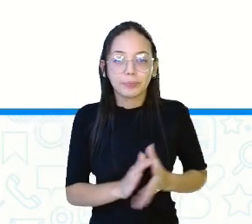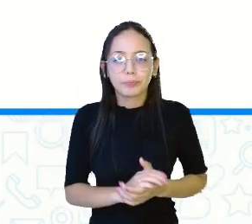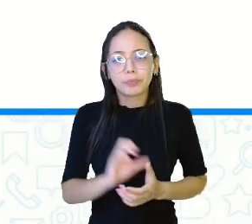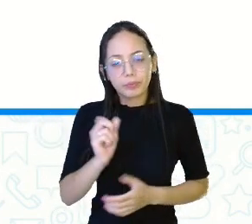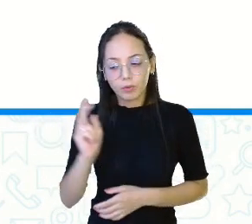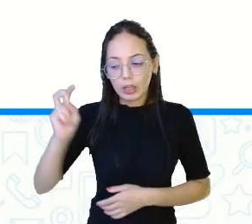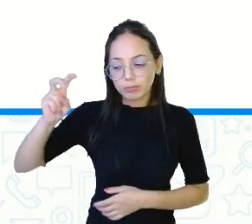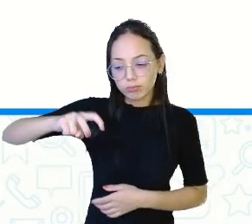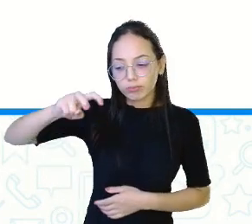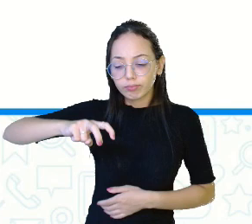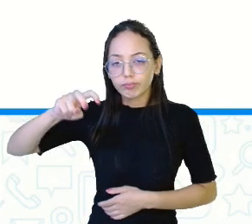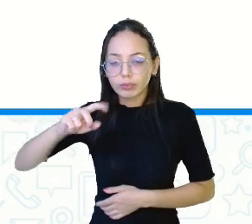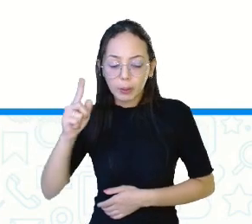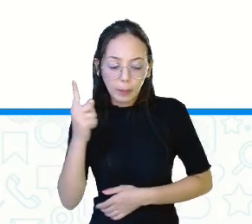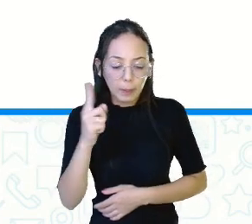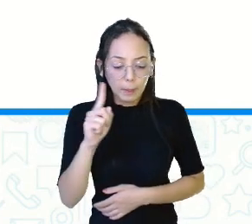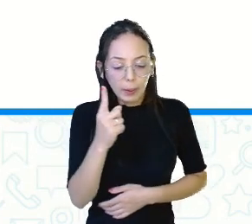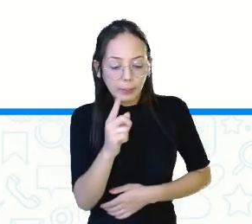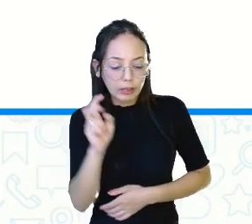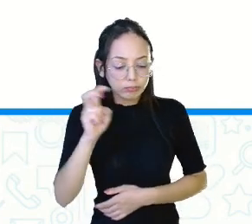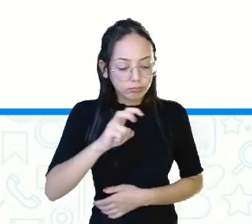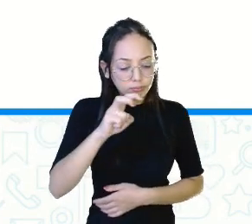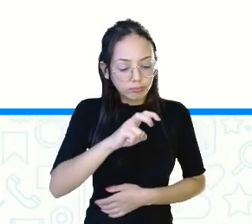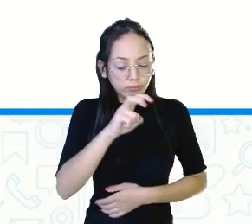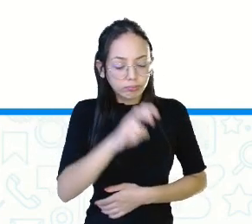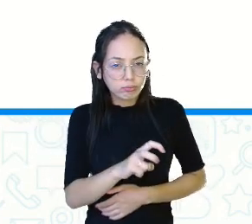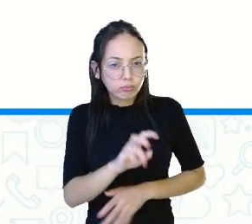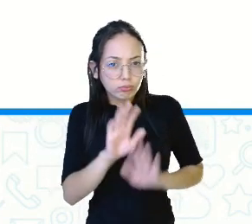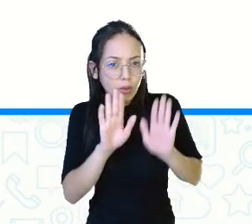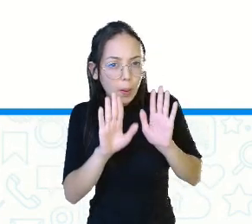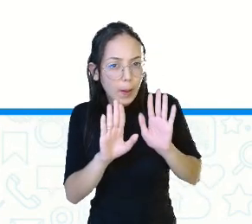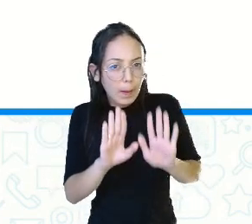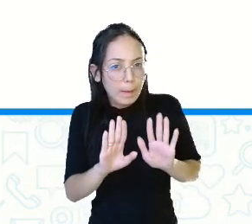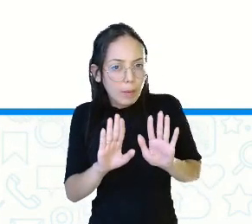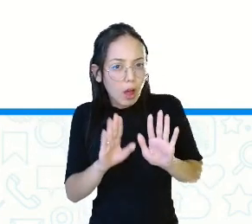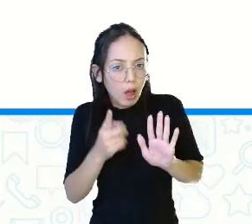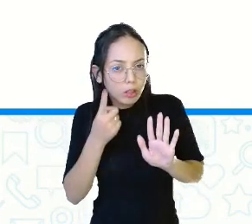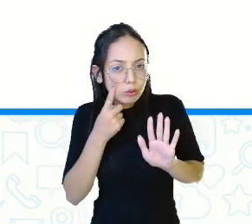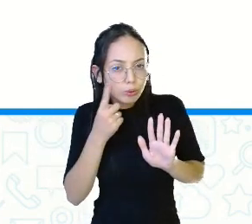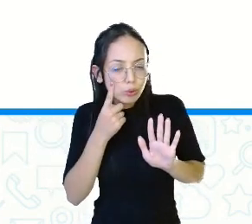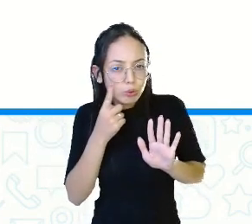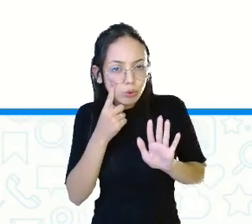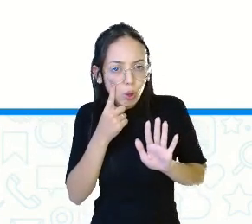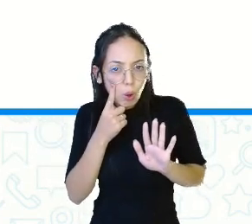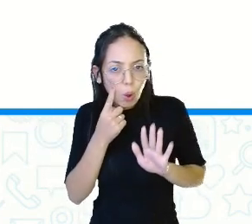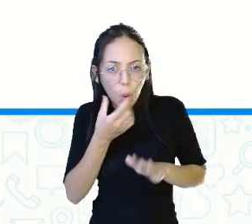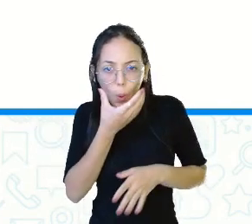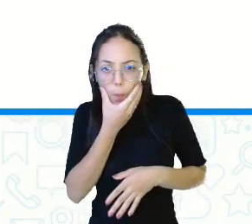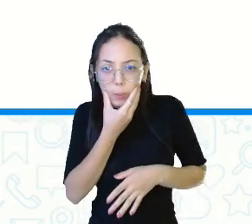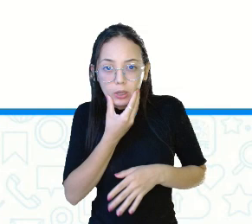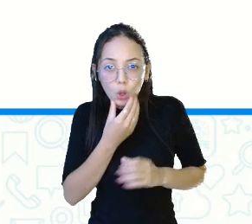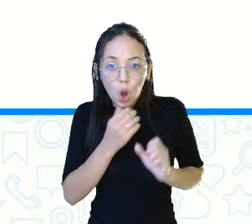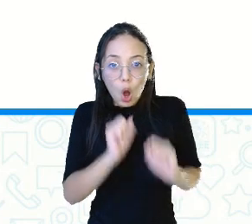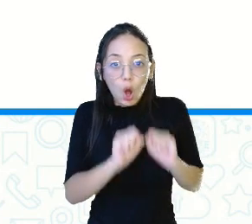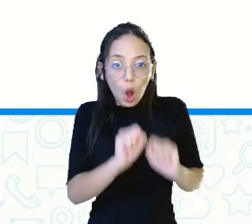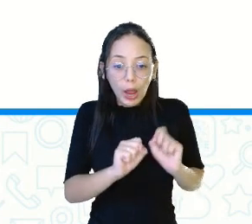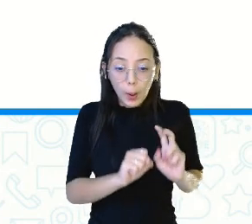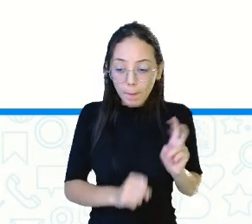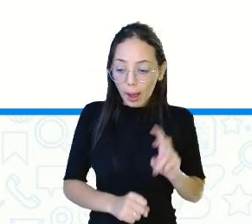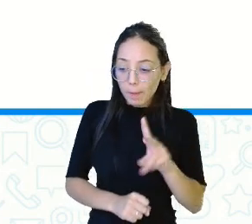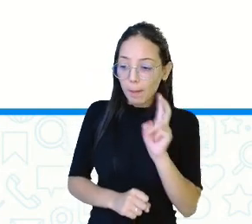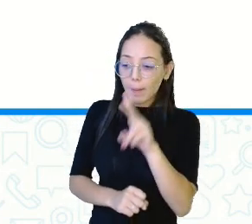Alvinho desceu lentamente e, poucos minutos depois, Alvinho sobe correndo,